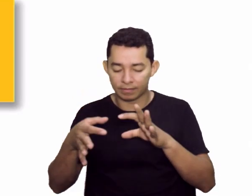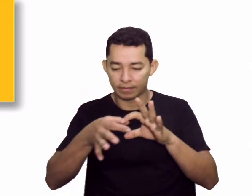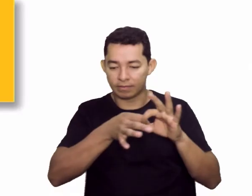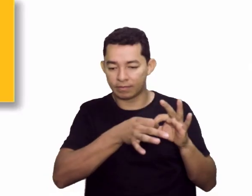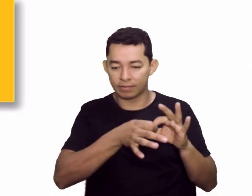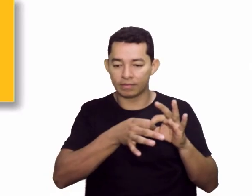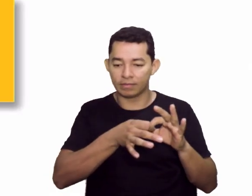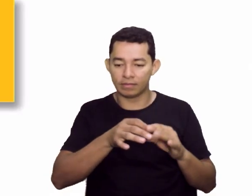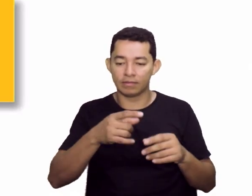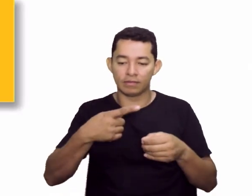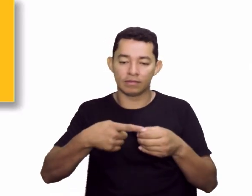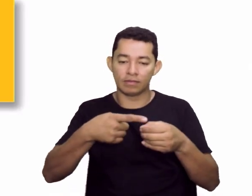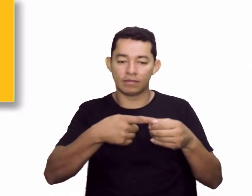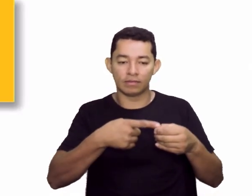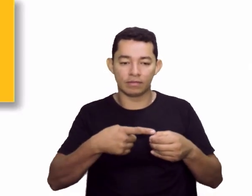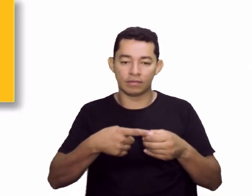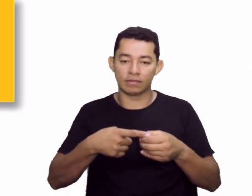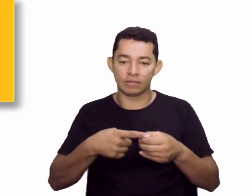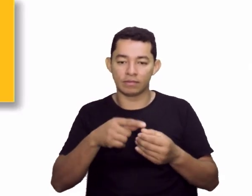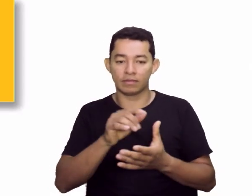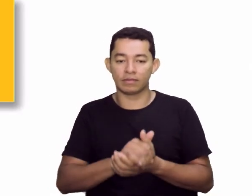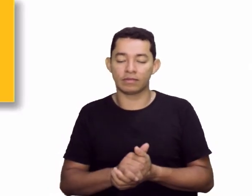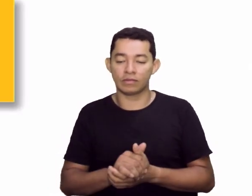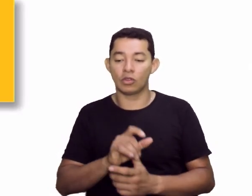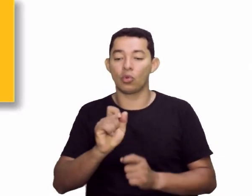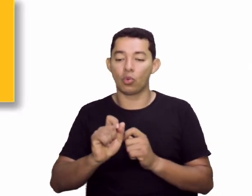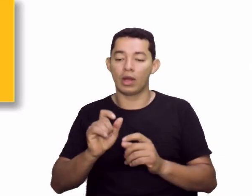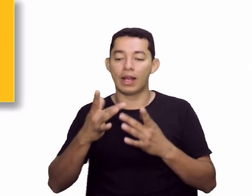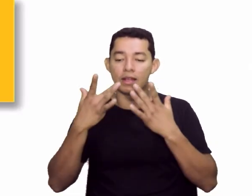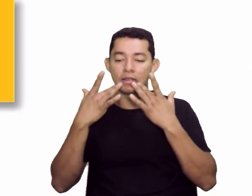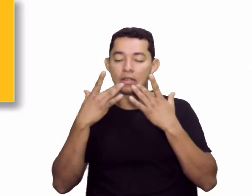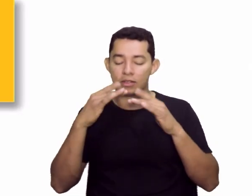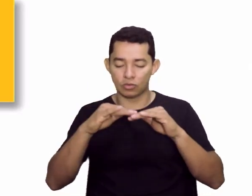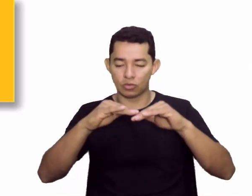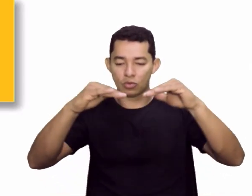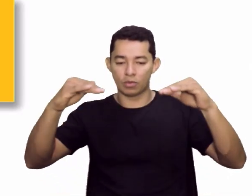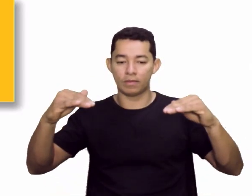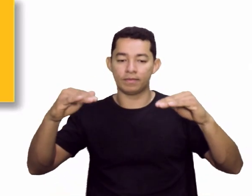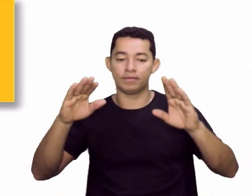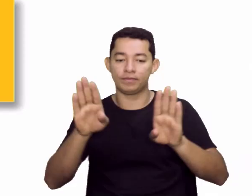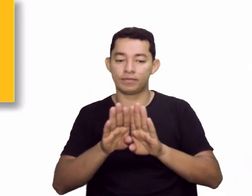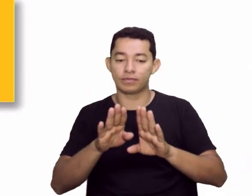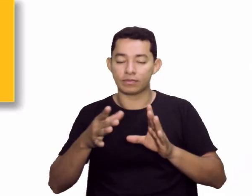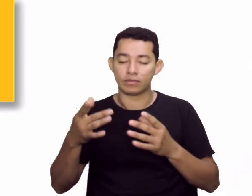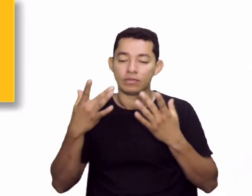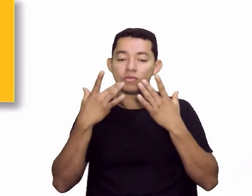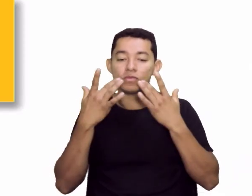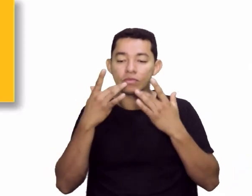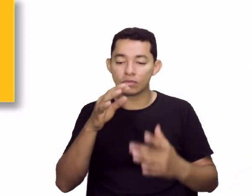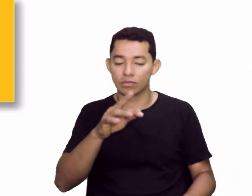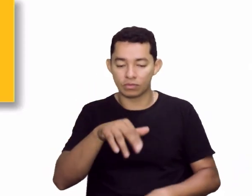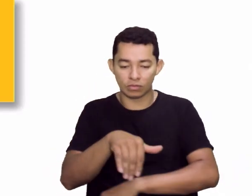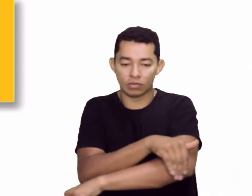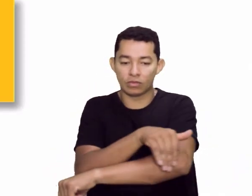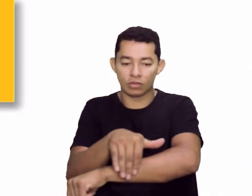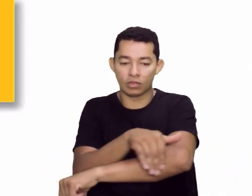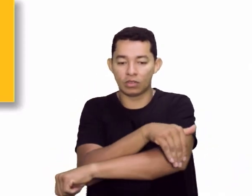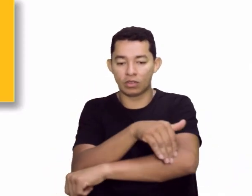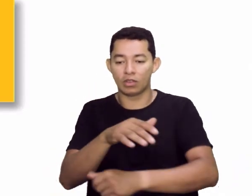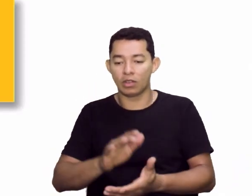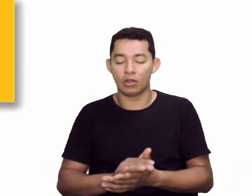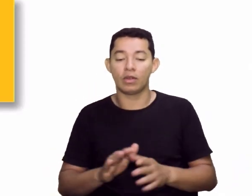que é teatro de palco, teatro de rua e a arte circense, que mistura muito teatro